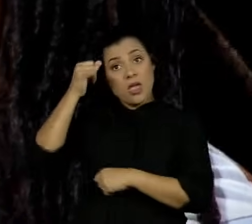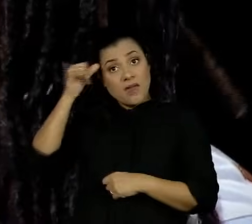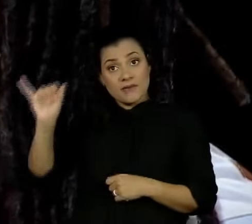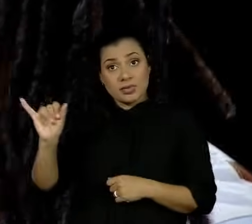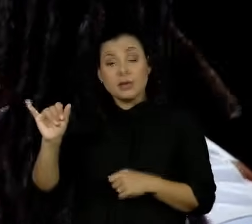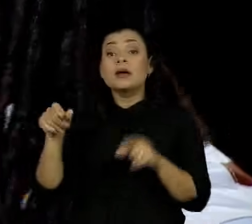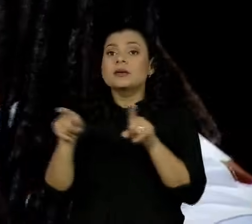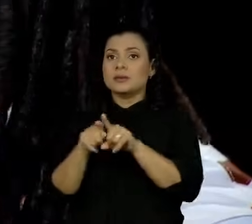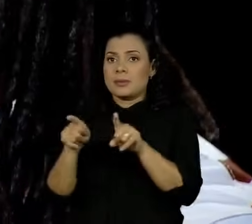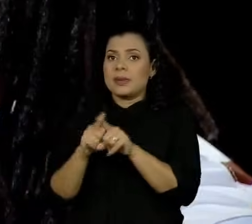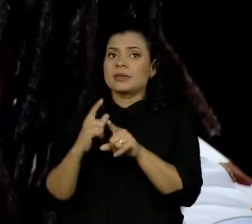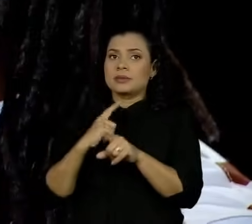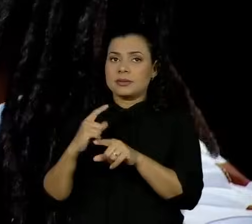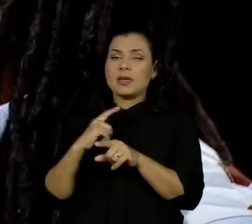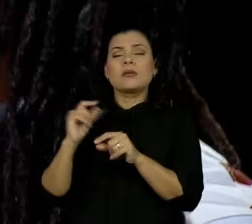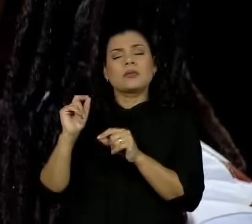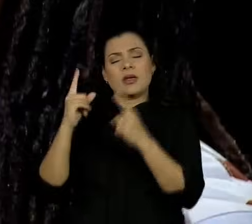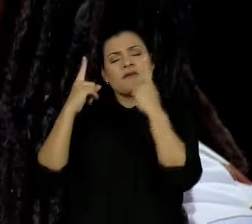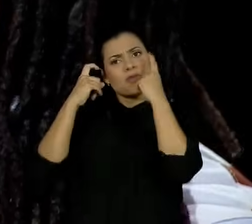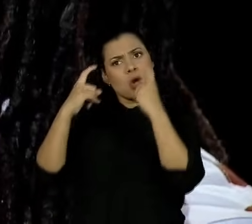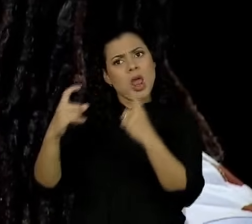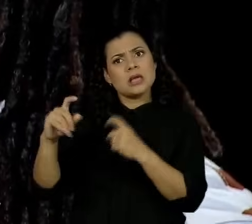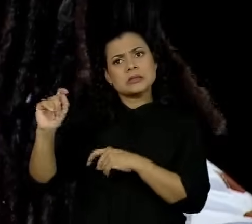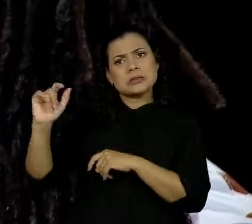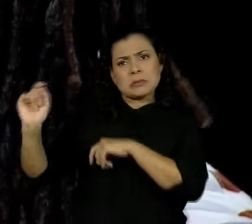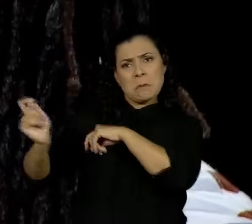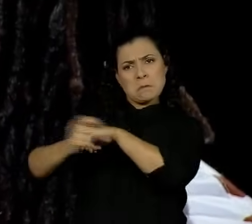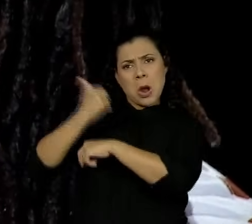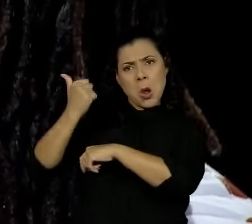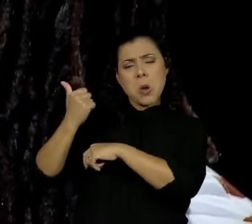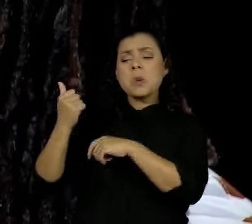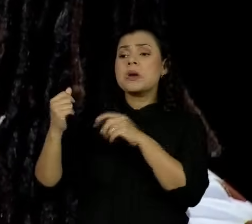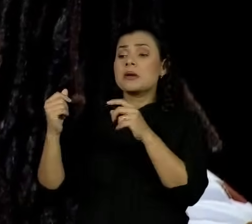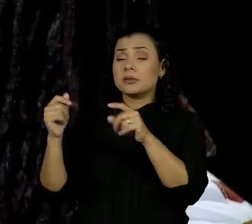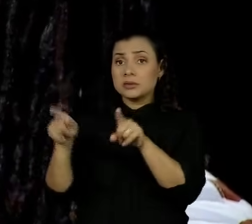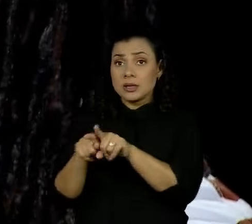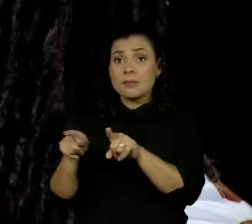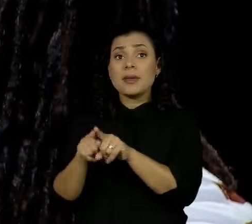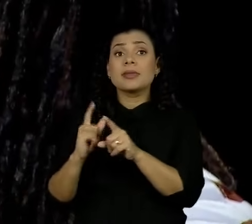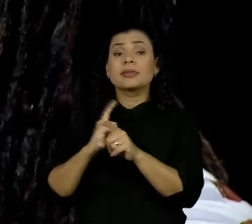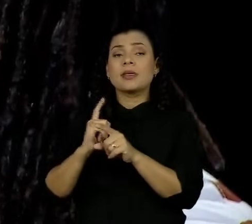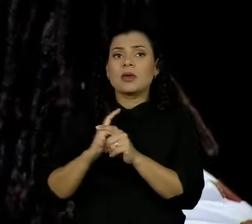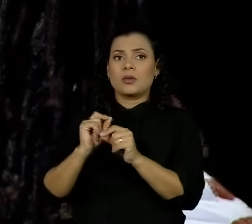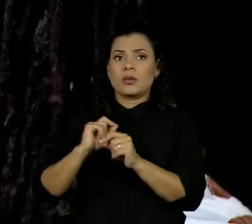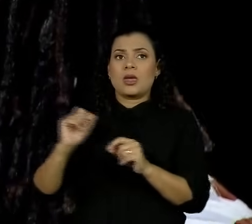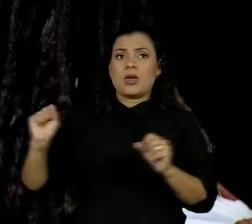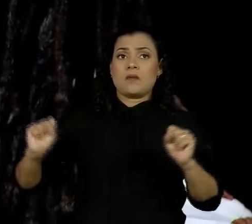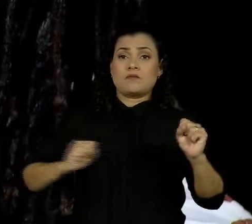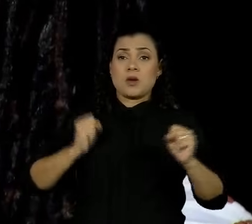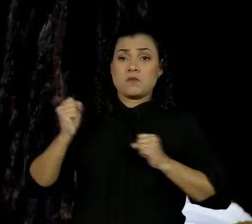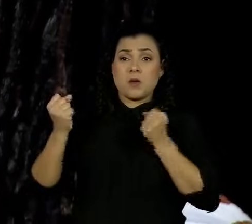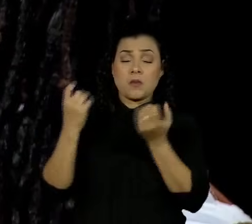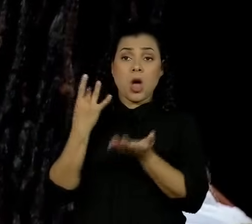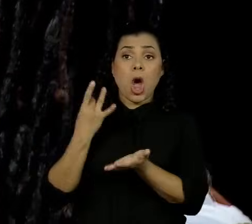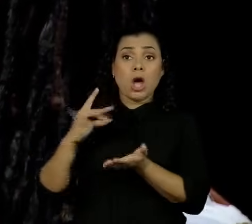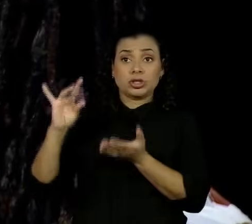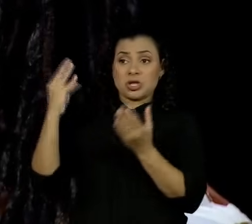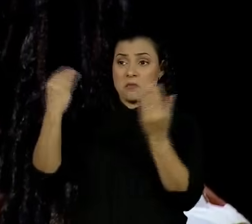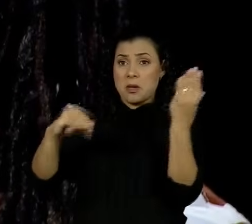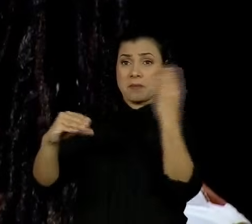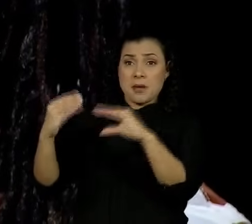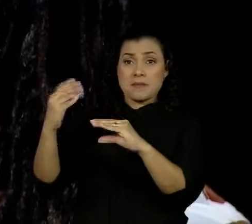violência financeira e patrimonial, tem ainda o enfrentamento ao discurso de ódio Sim. e as